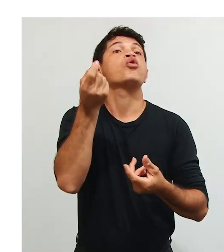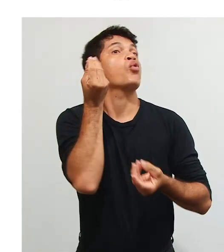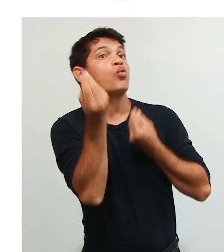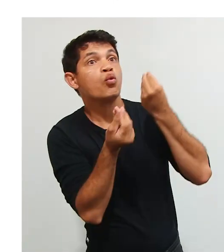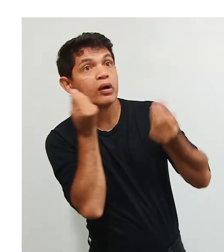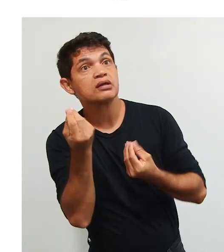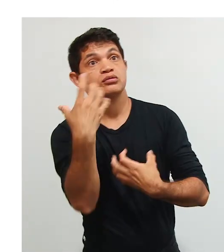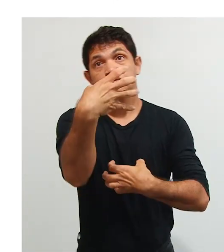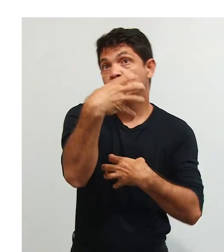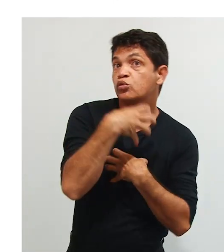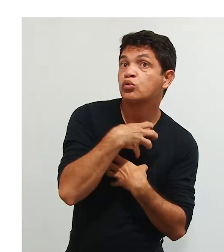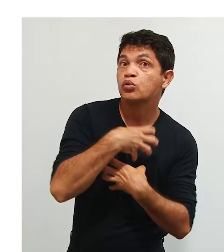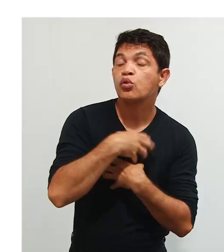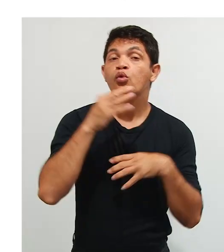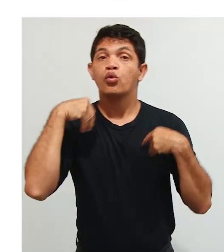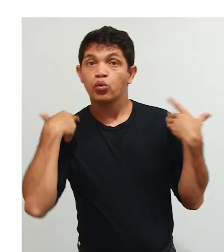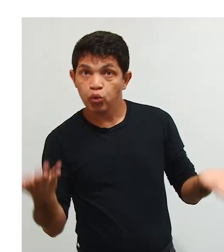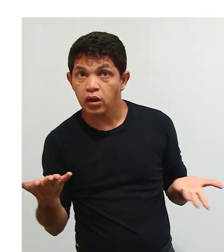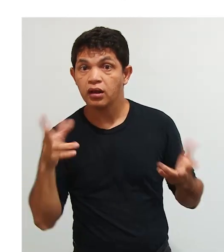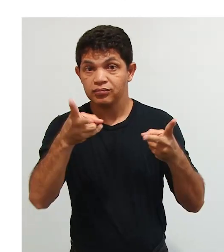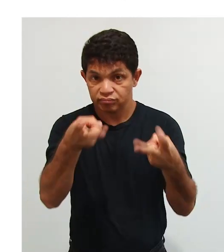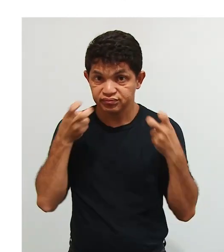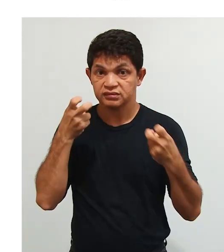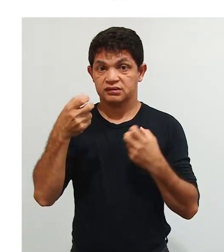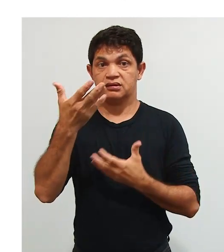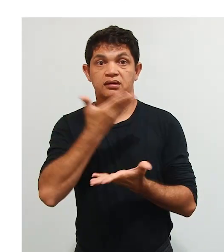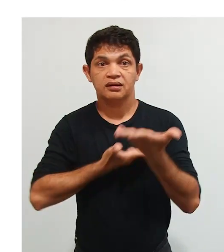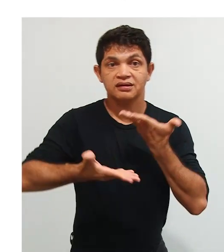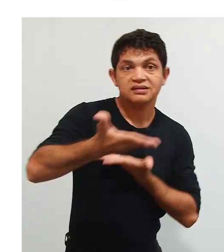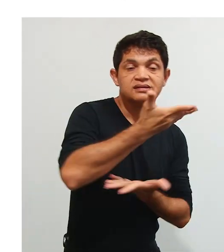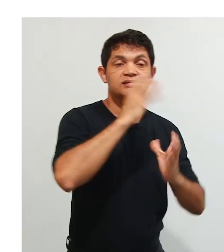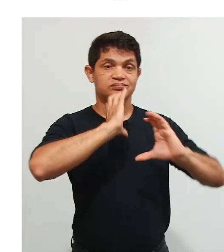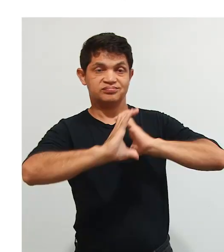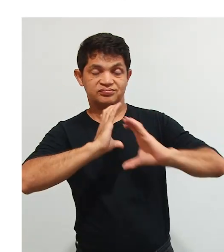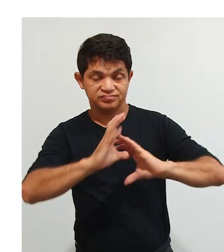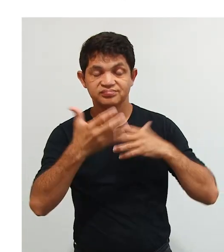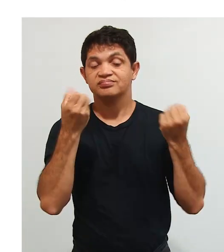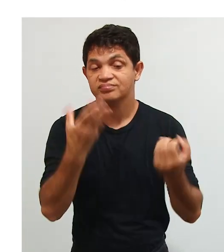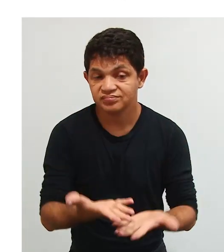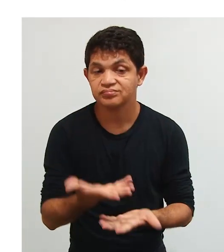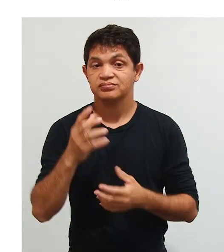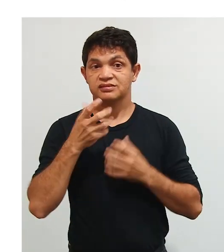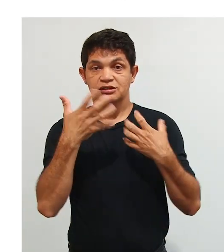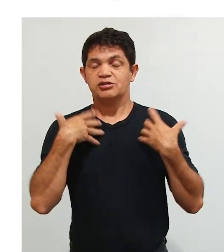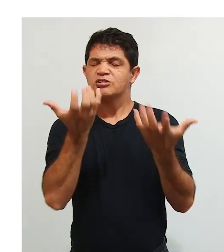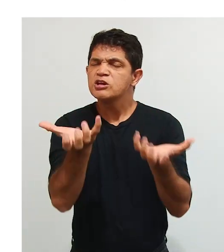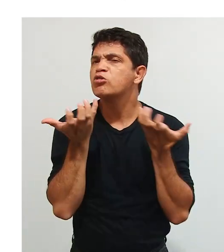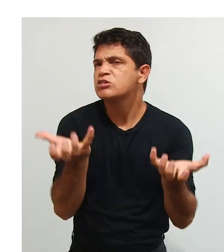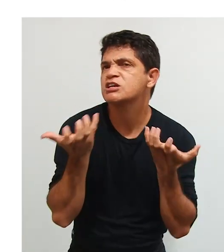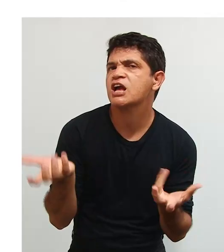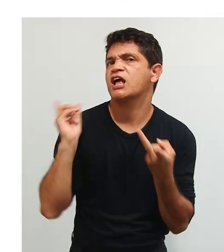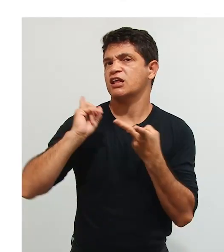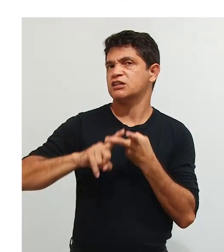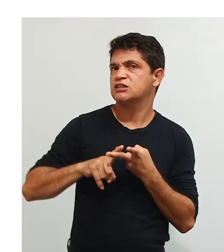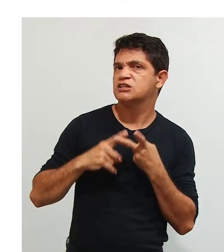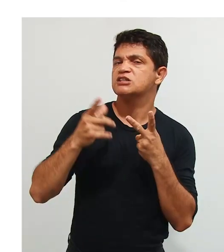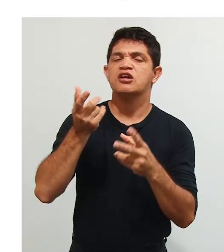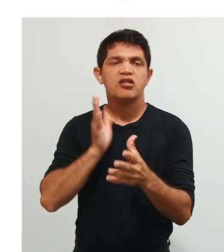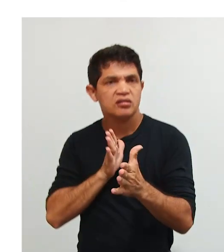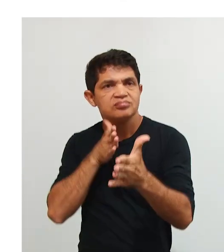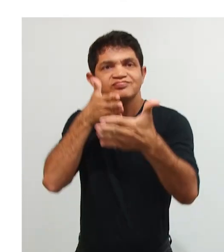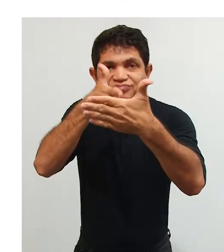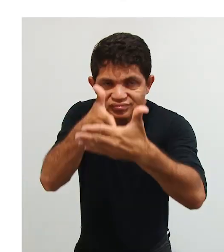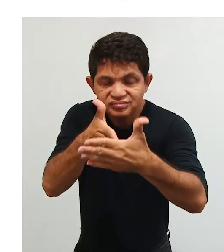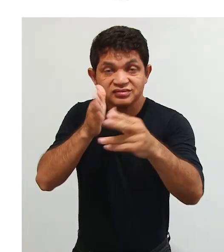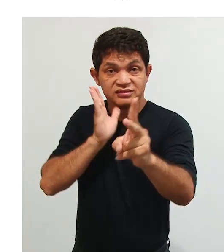o sentimento que eu quero ter após essa comunicação? O que eu quero atingir com